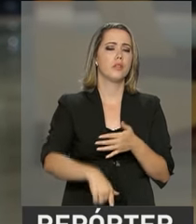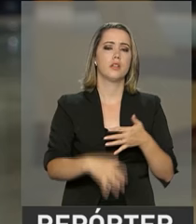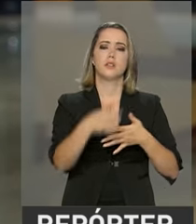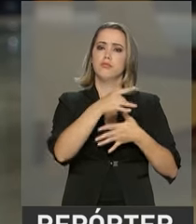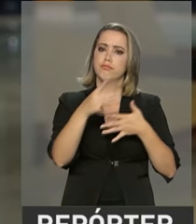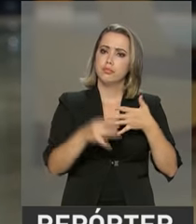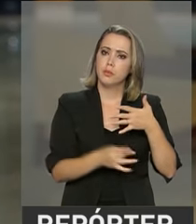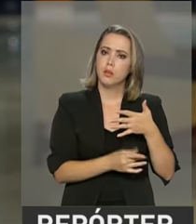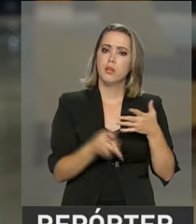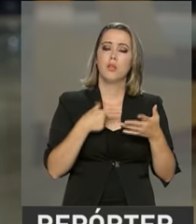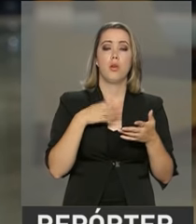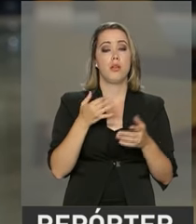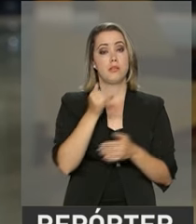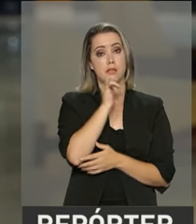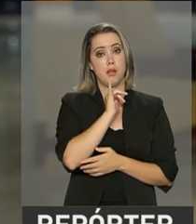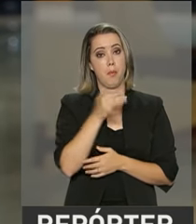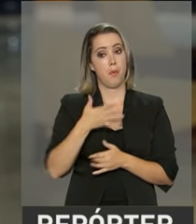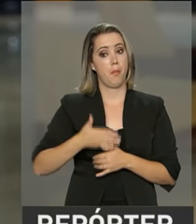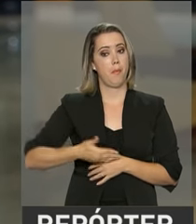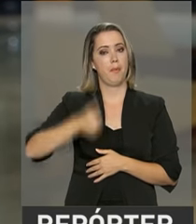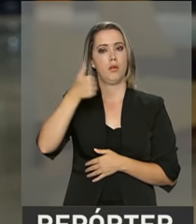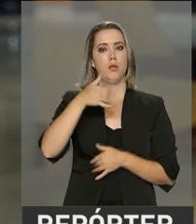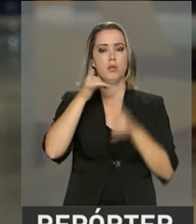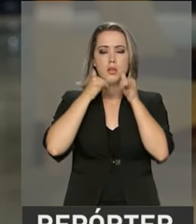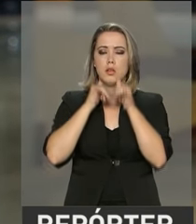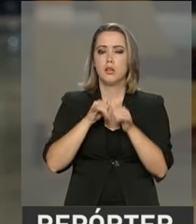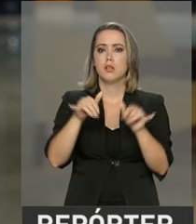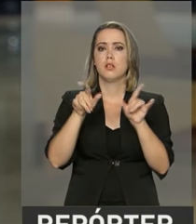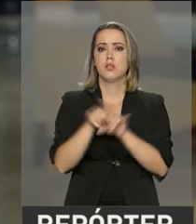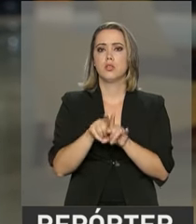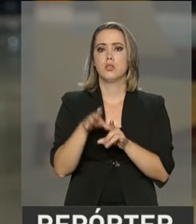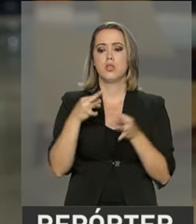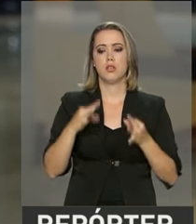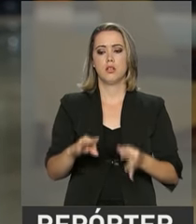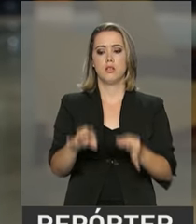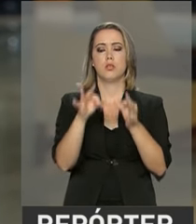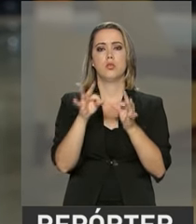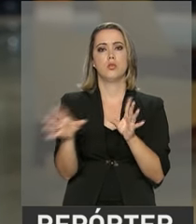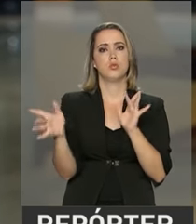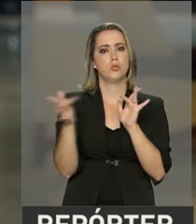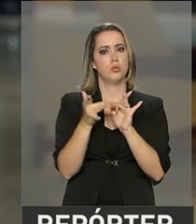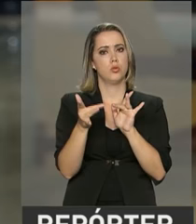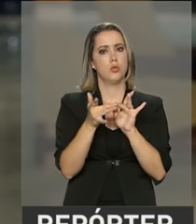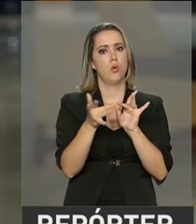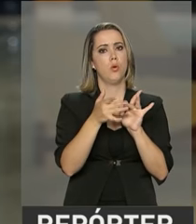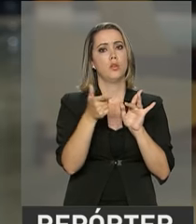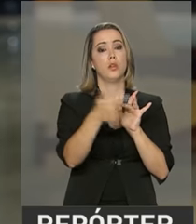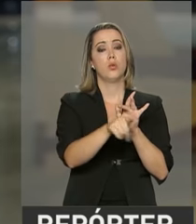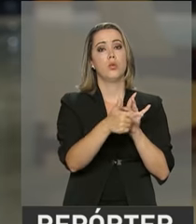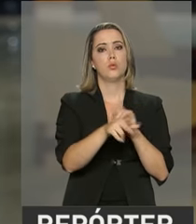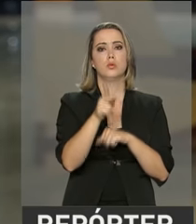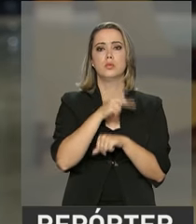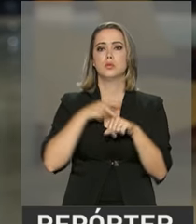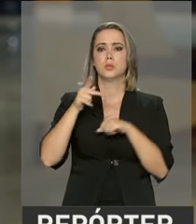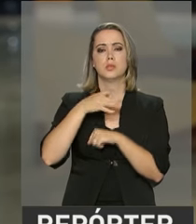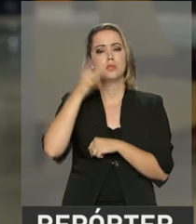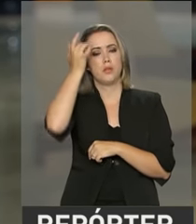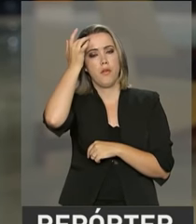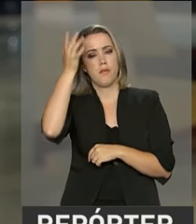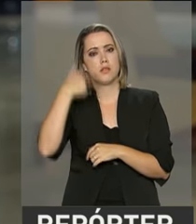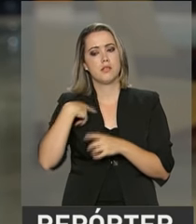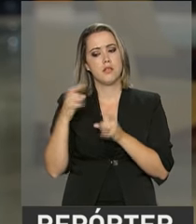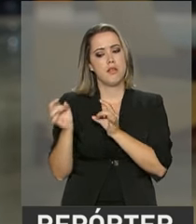na eficiência energética tecnológica e harmonização com a legislação de outros países para facilitar a exportação